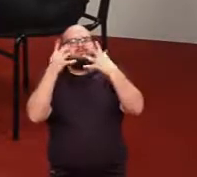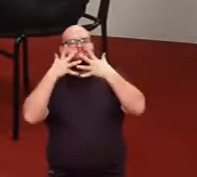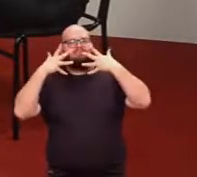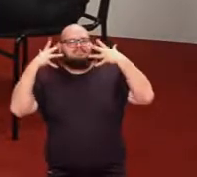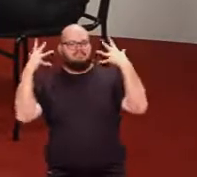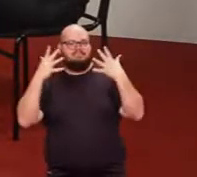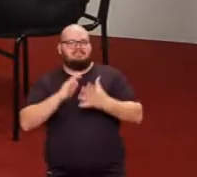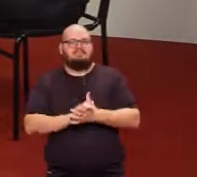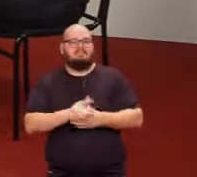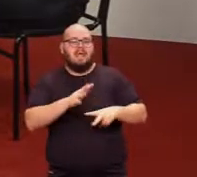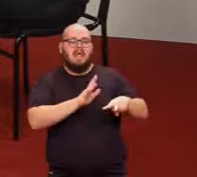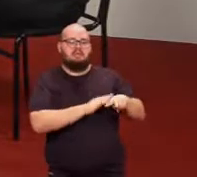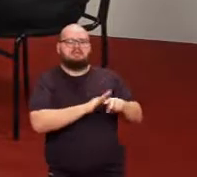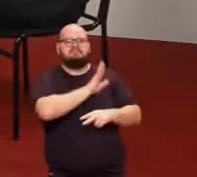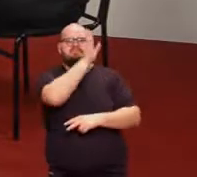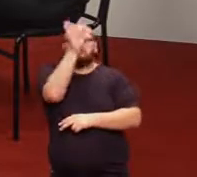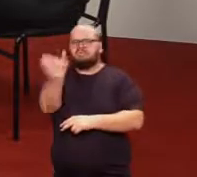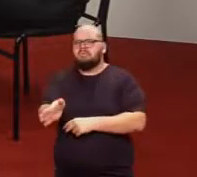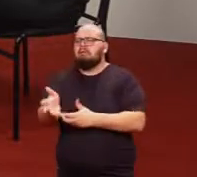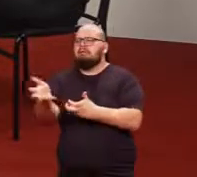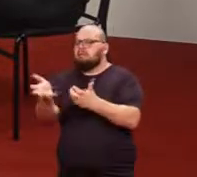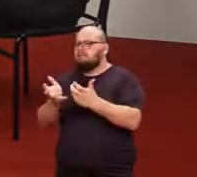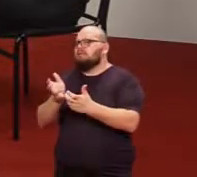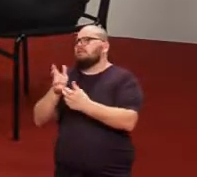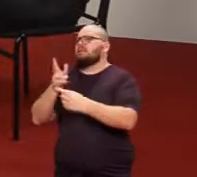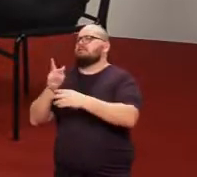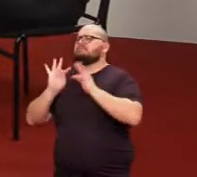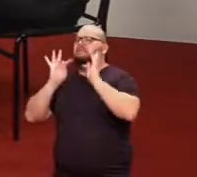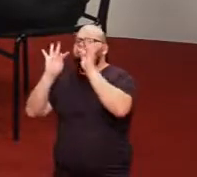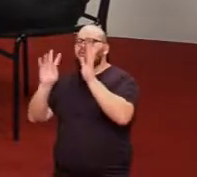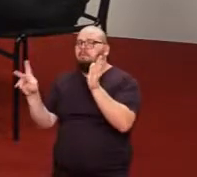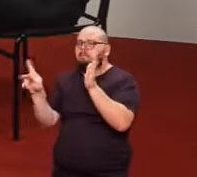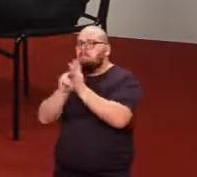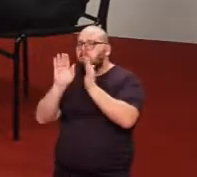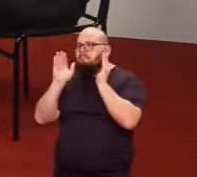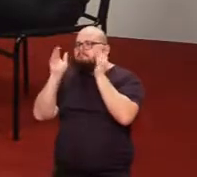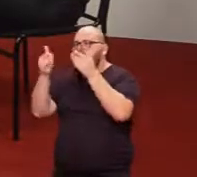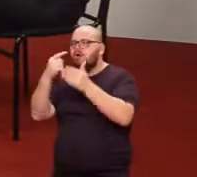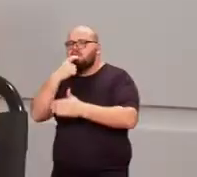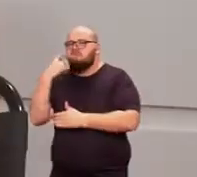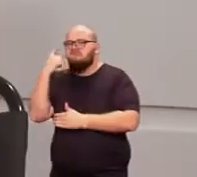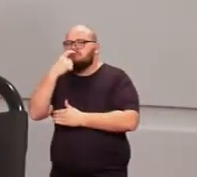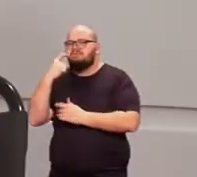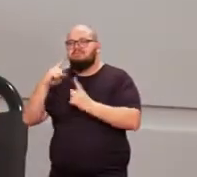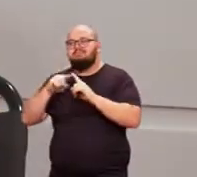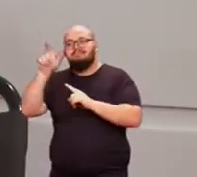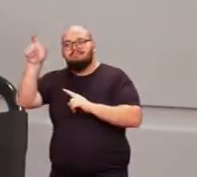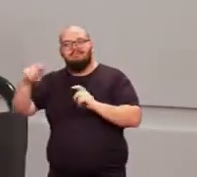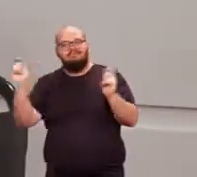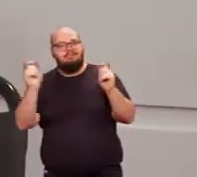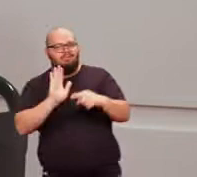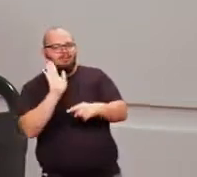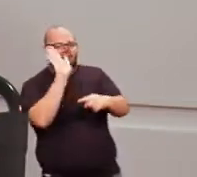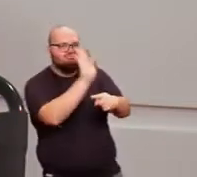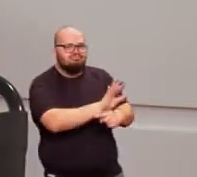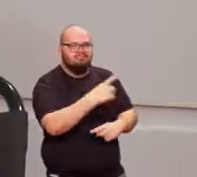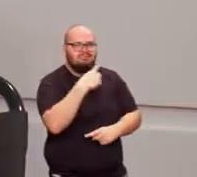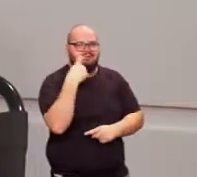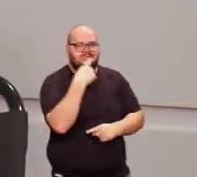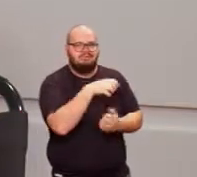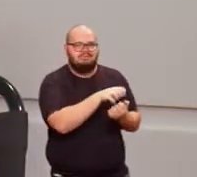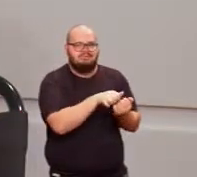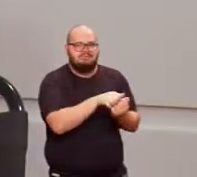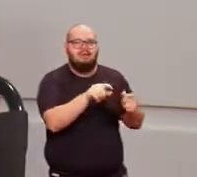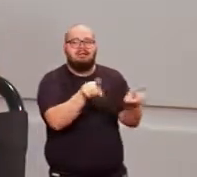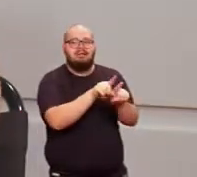ele chega, ele busca o atendimento especificamente odontológico e a gente consegue, mais do que isso, buscar não só